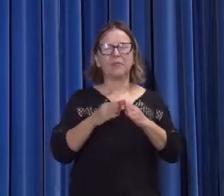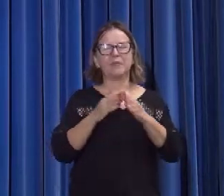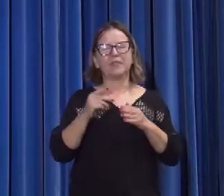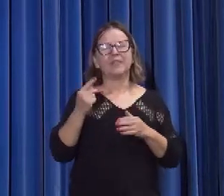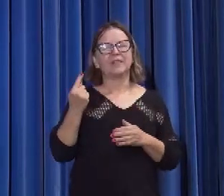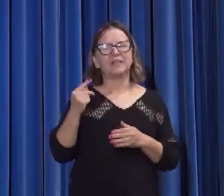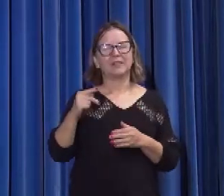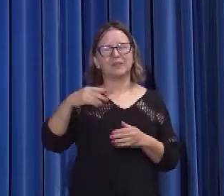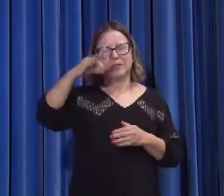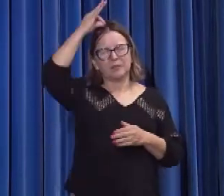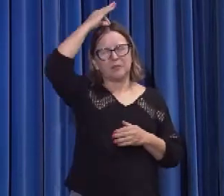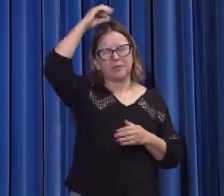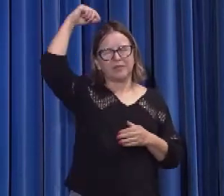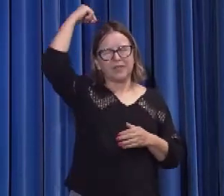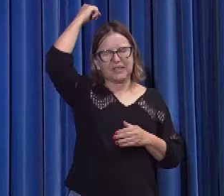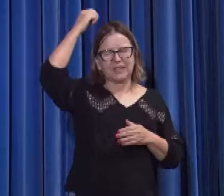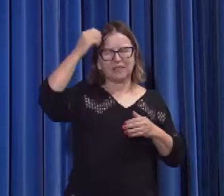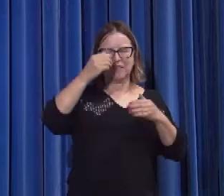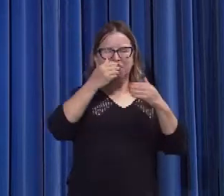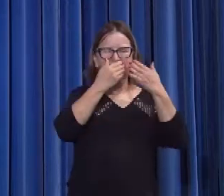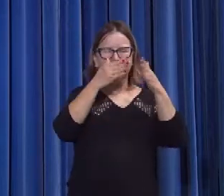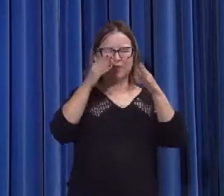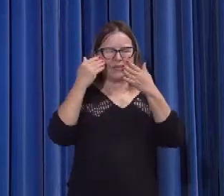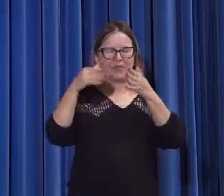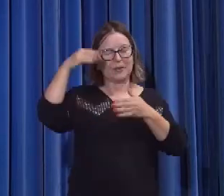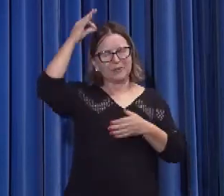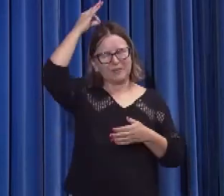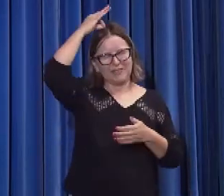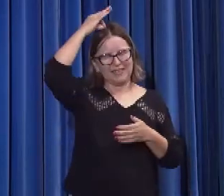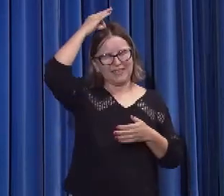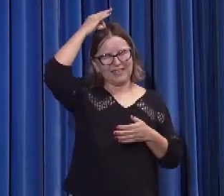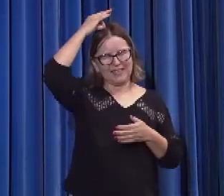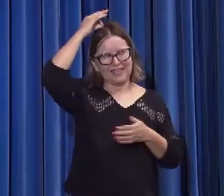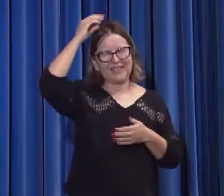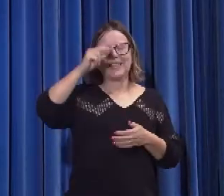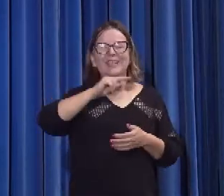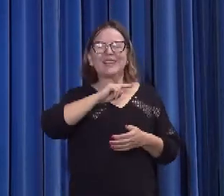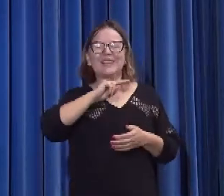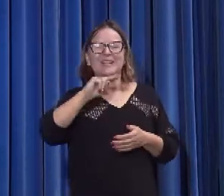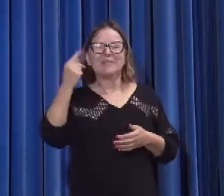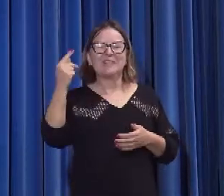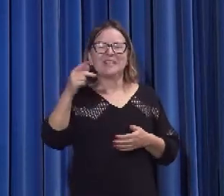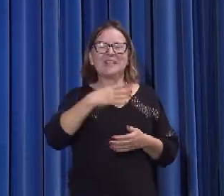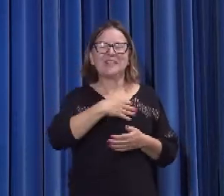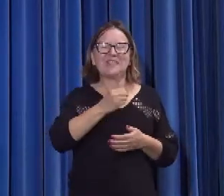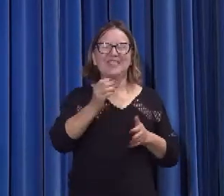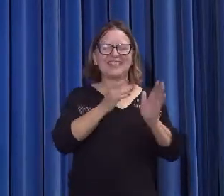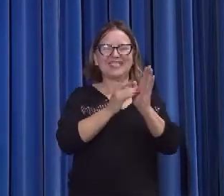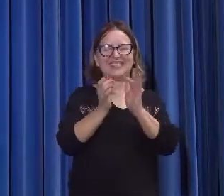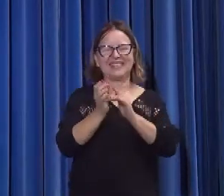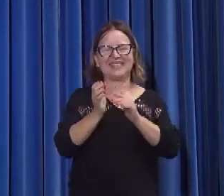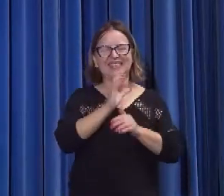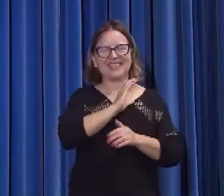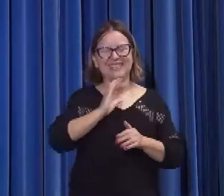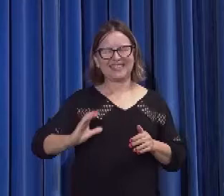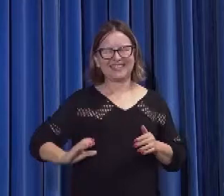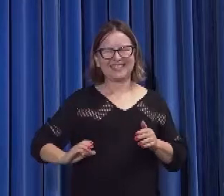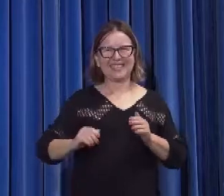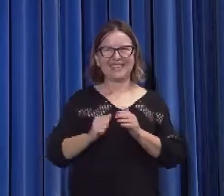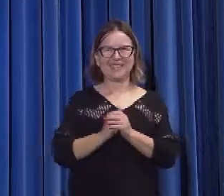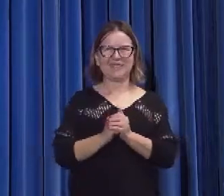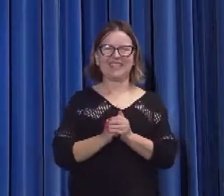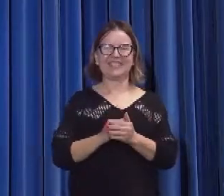entendimento. É o que nós te pedimos hoje, Pai, em nome do Teu Filho Jesus Cristo.